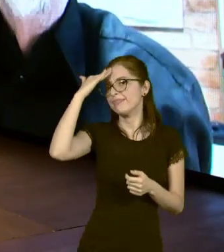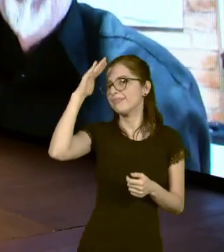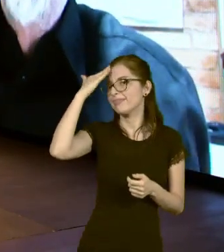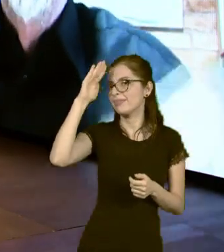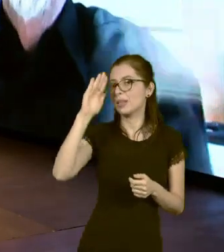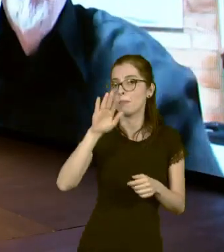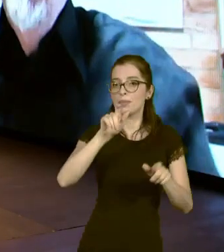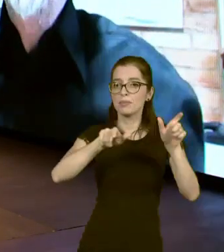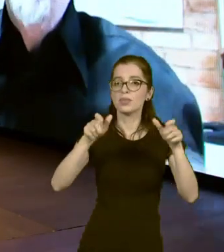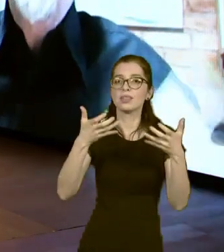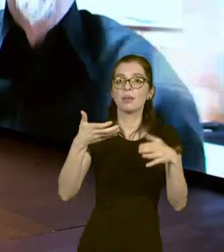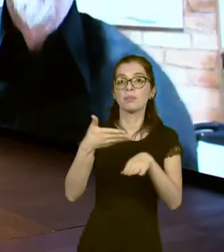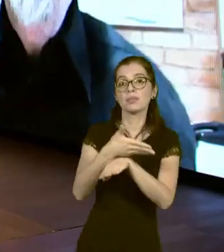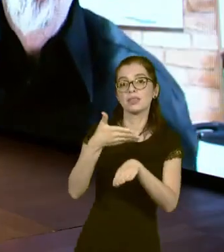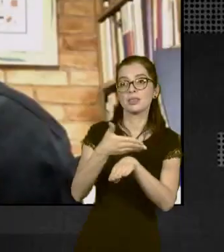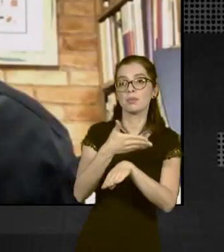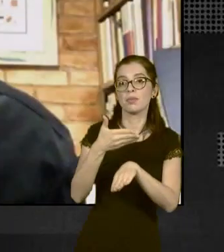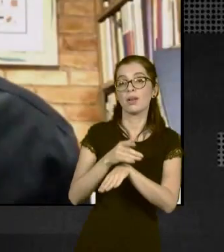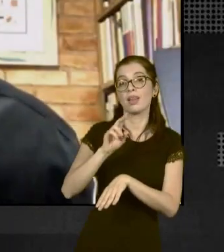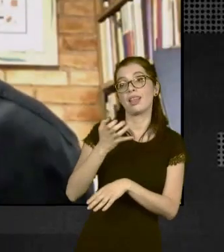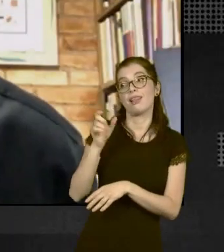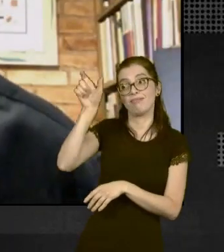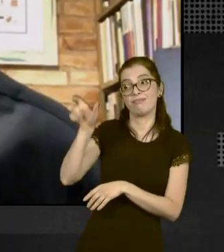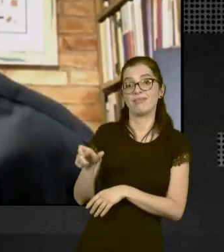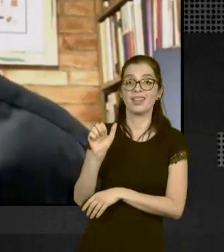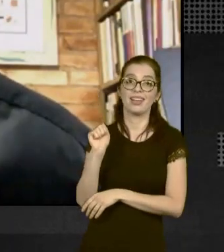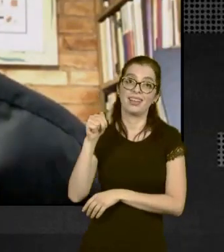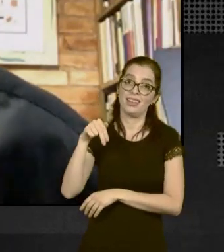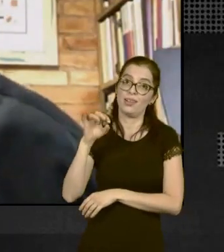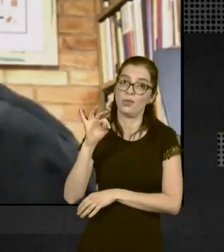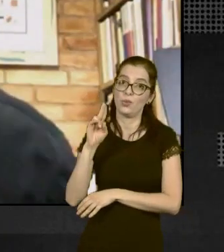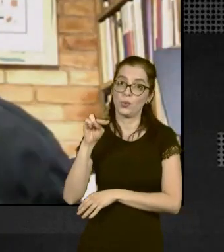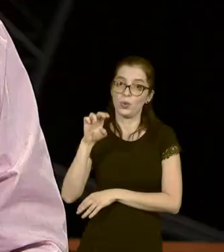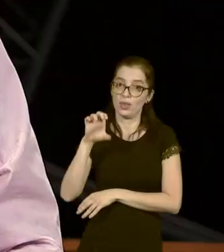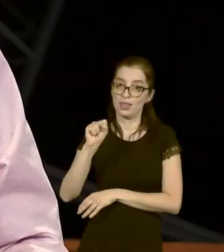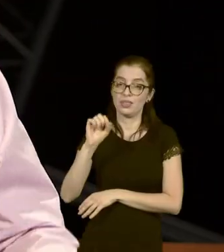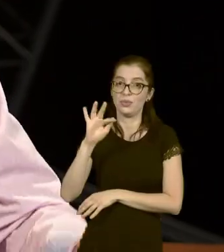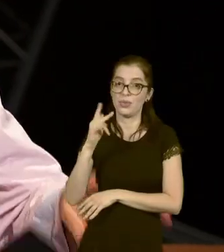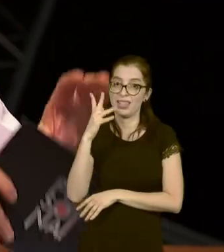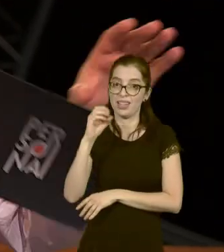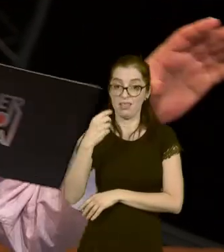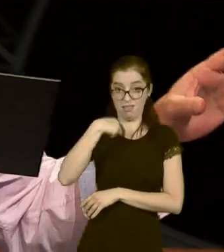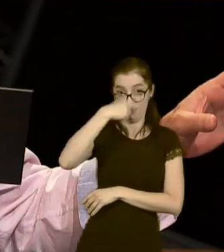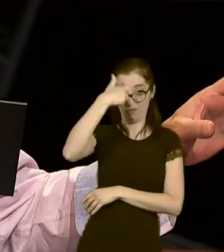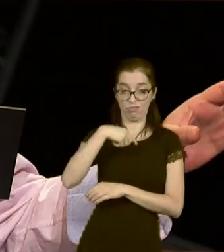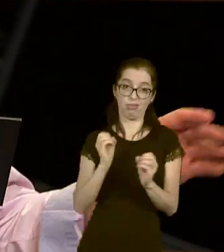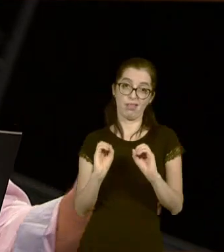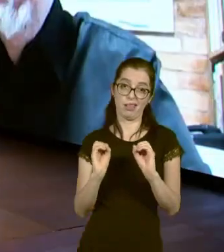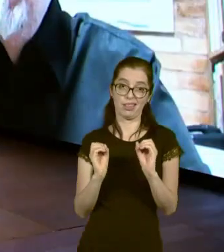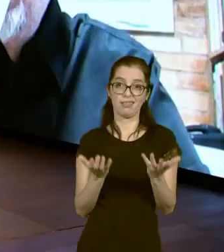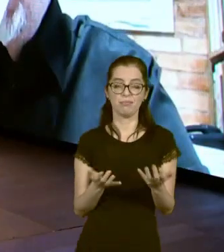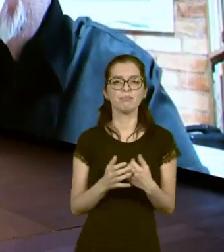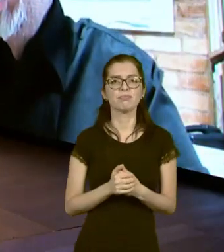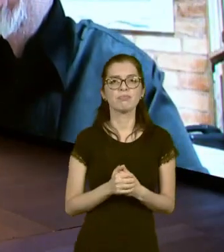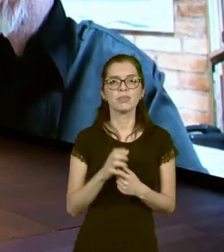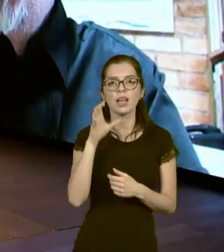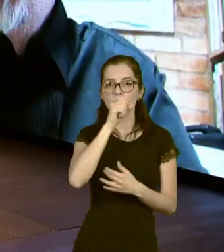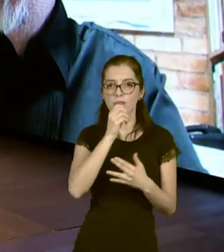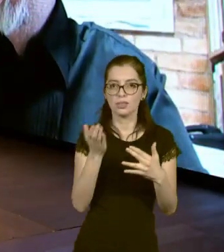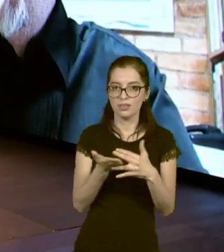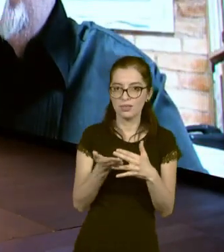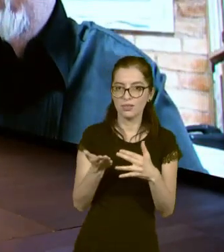Ulisses. Ninguém queria fazer a minha peça. Não existia peça ainda, mas era fazer o trabalho comigo. Mas eu dava